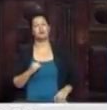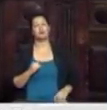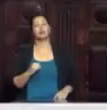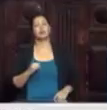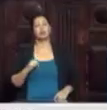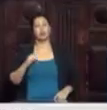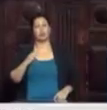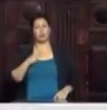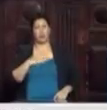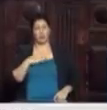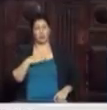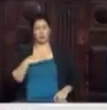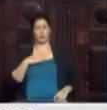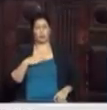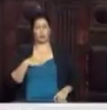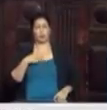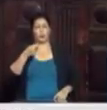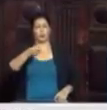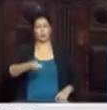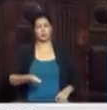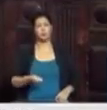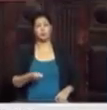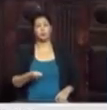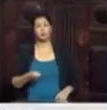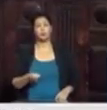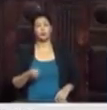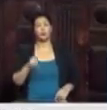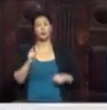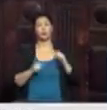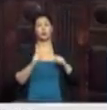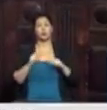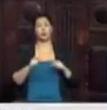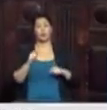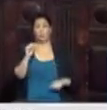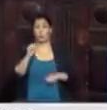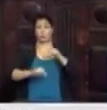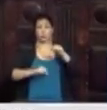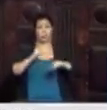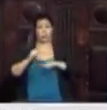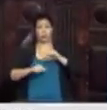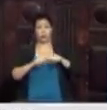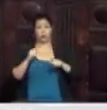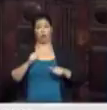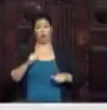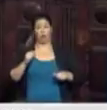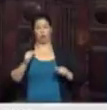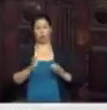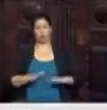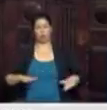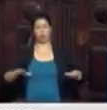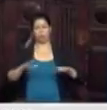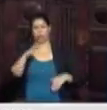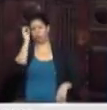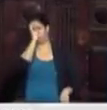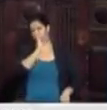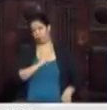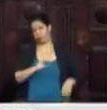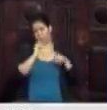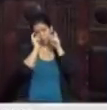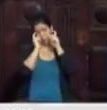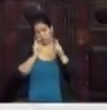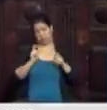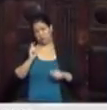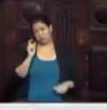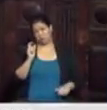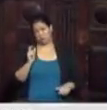a minha impopularidade para fazer as mudanças que interessam ao povo brasileiro. E quais